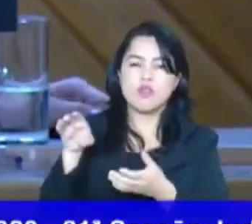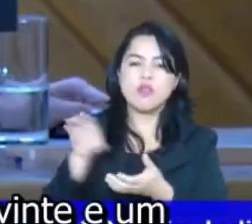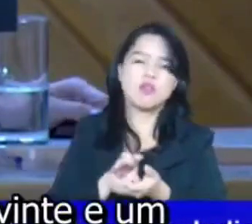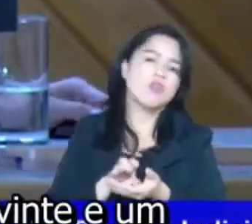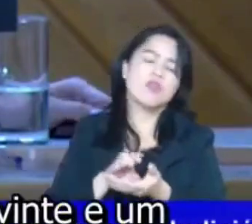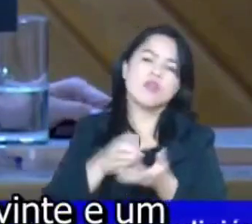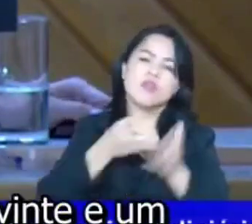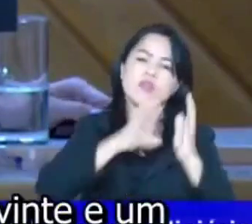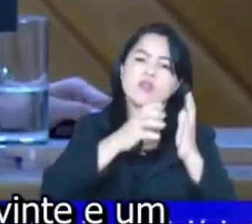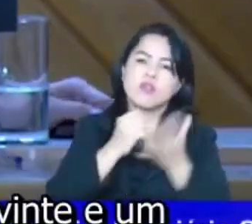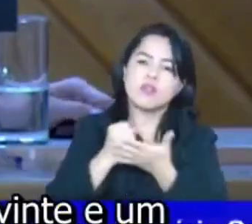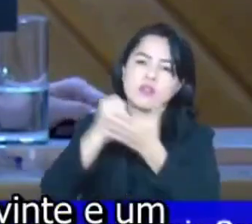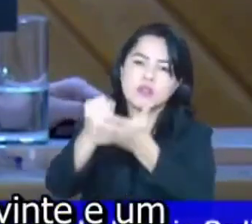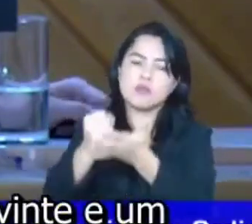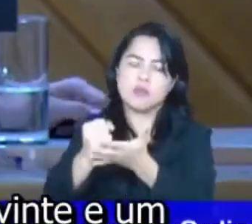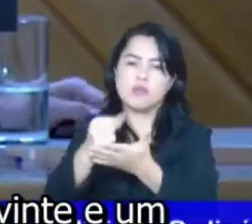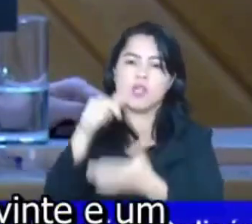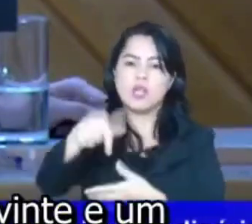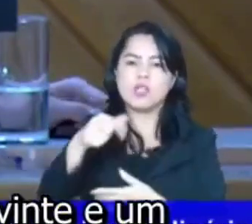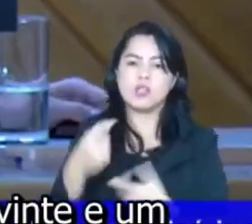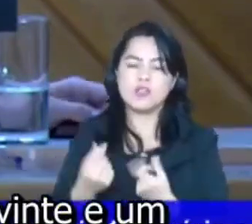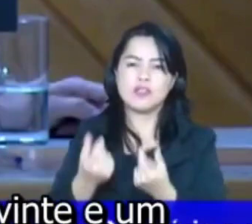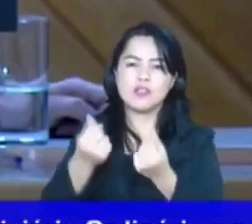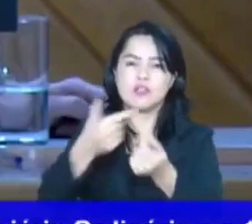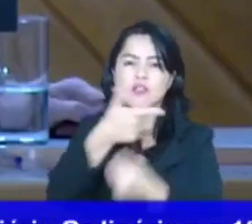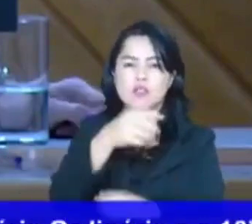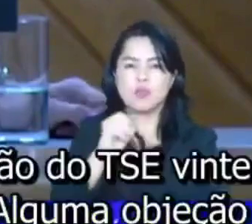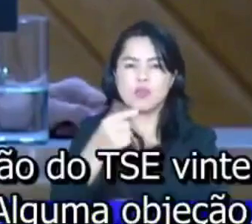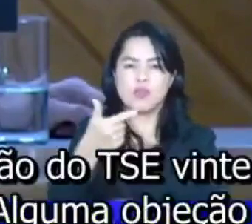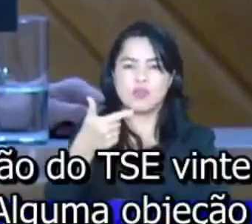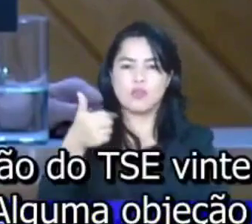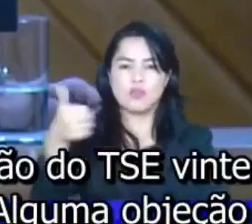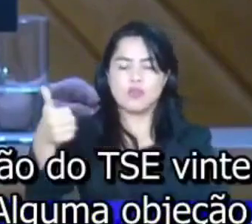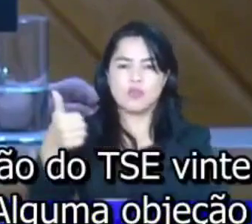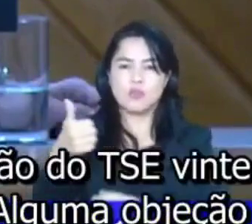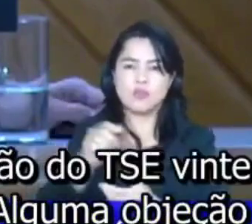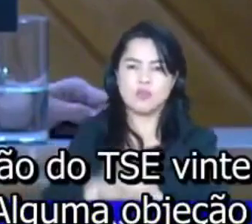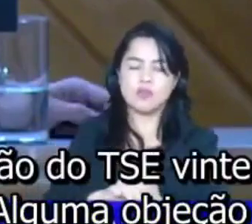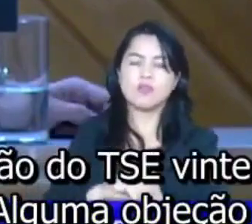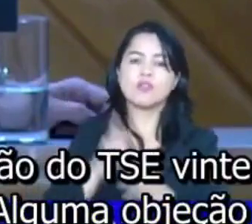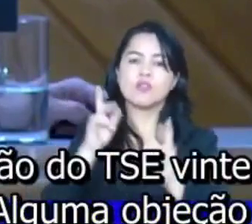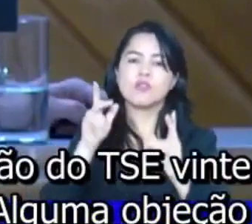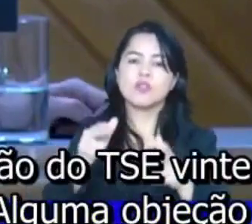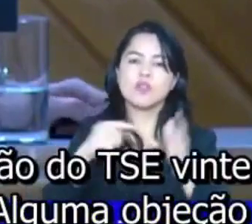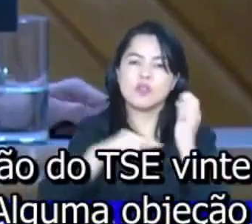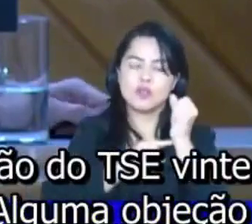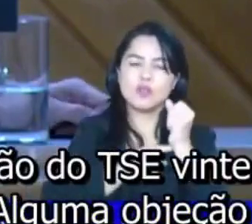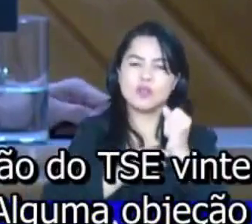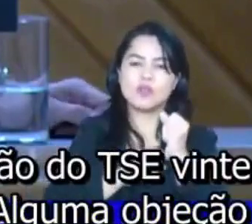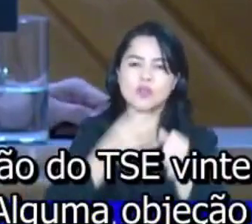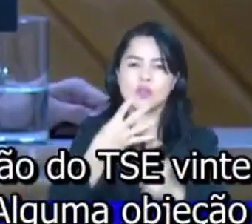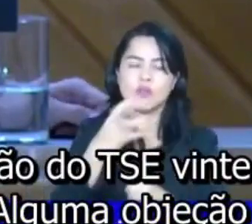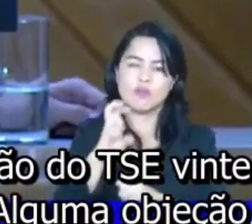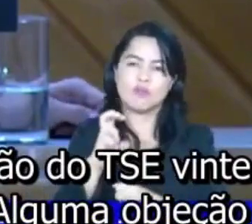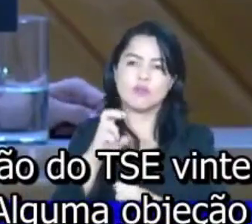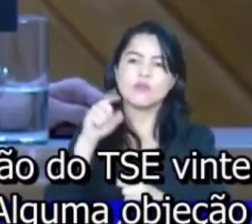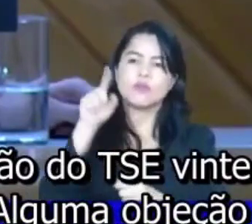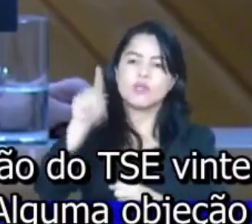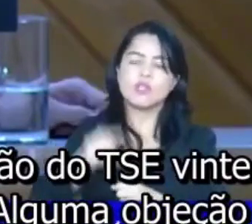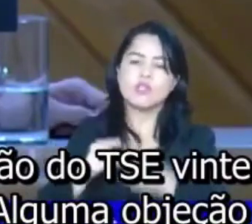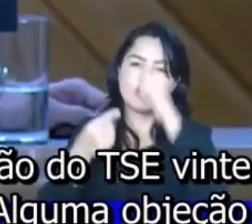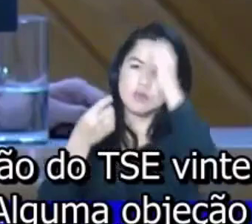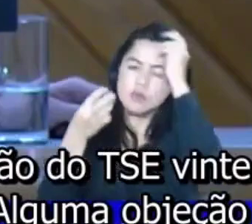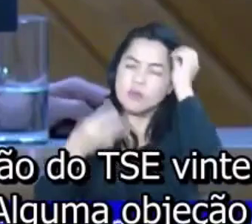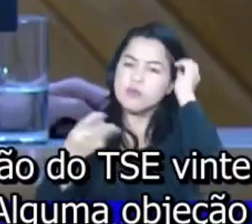Rede Sustentabilidade relativo ao exercício financeiro 2021, com fulcro no artigo 45, inciso 3º da Resolução do